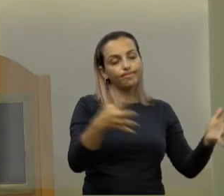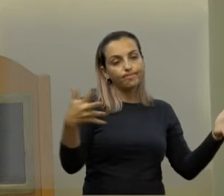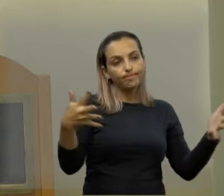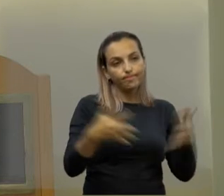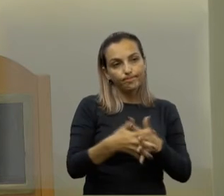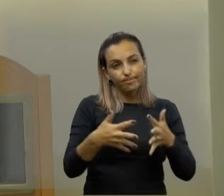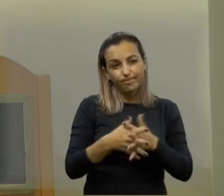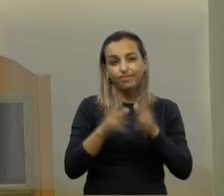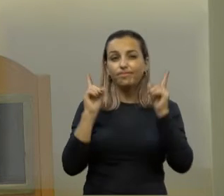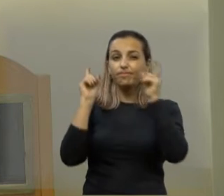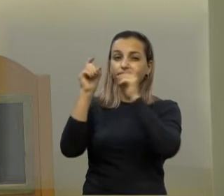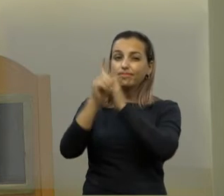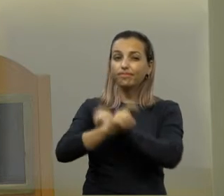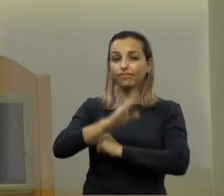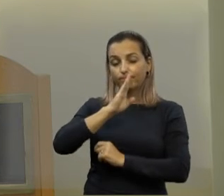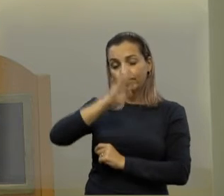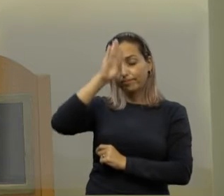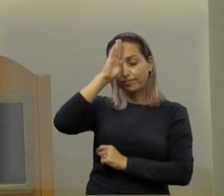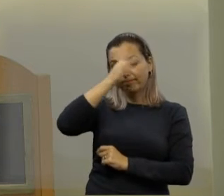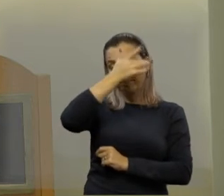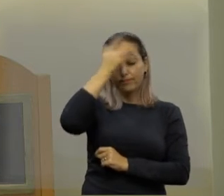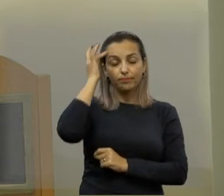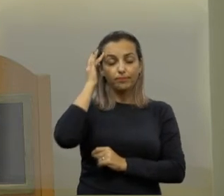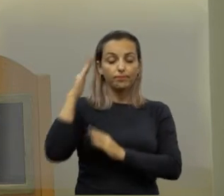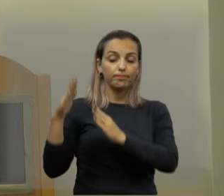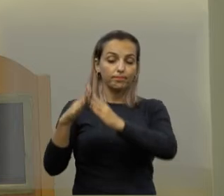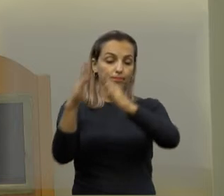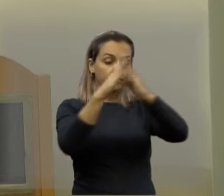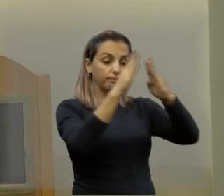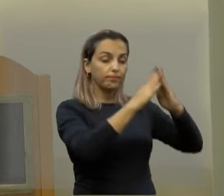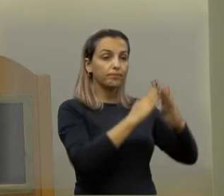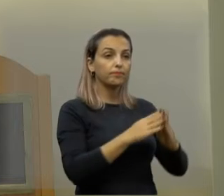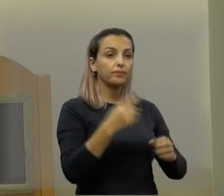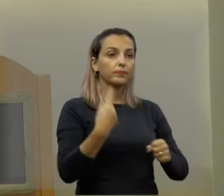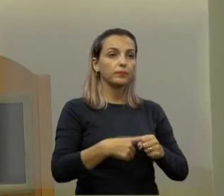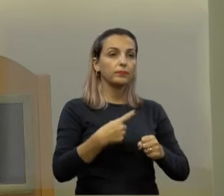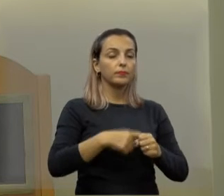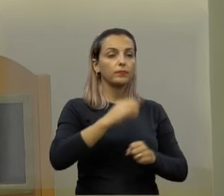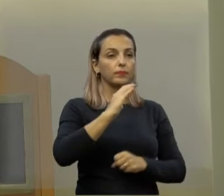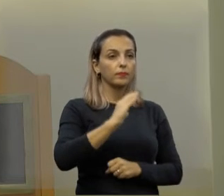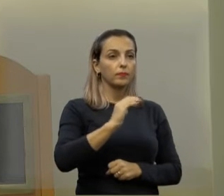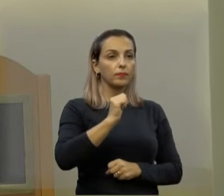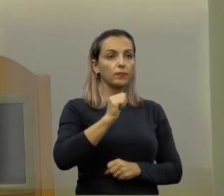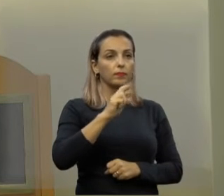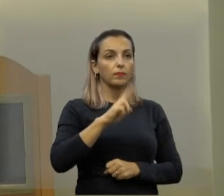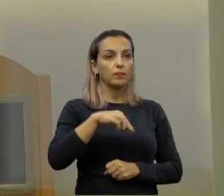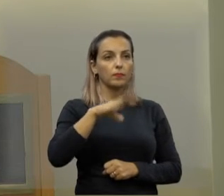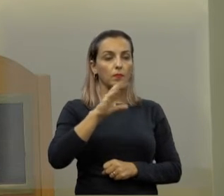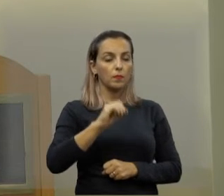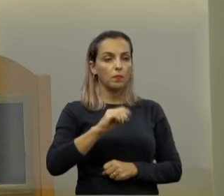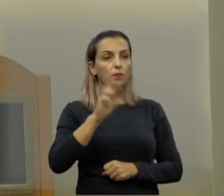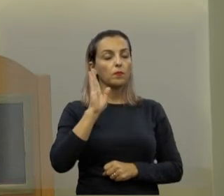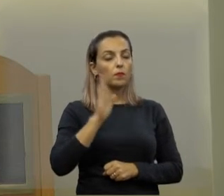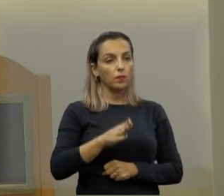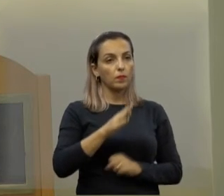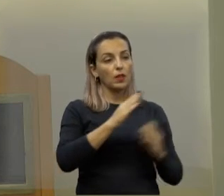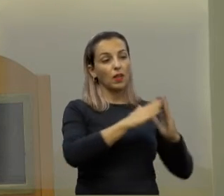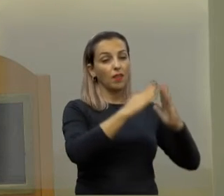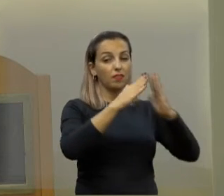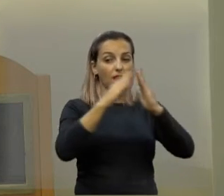principalmente para os moradores e em volta aqui ali do Carmo tá ficando difícil várias casas já fiz aqui